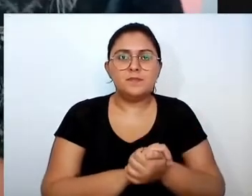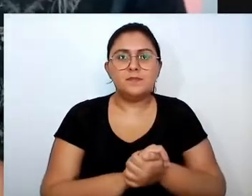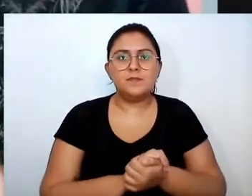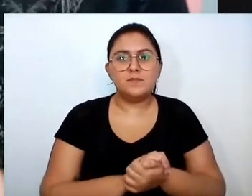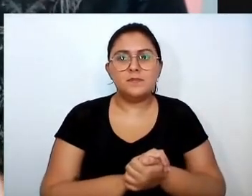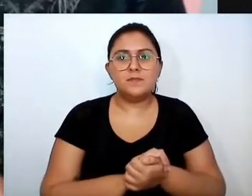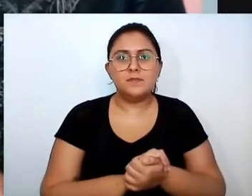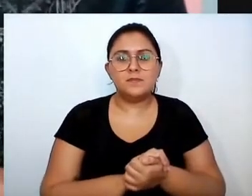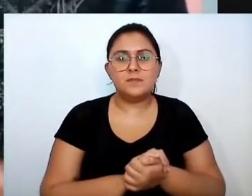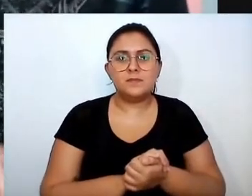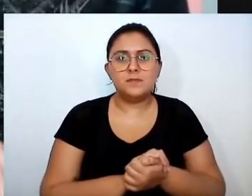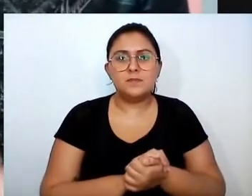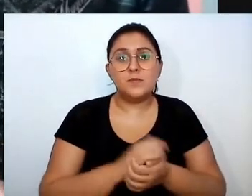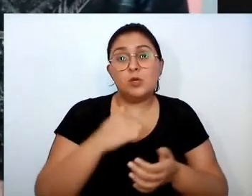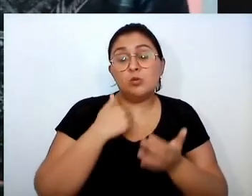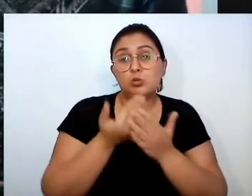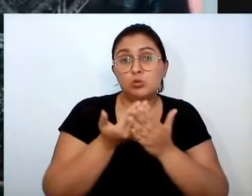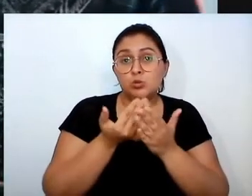né,